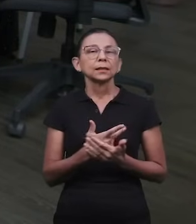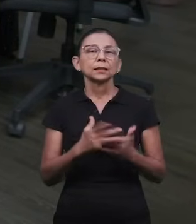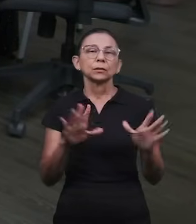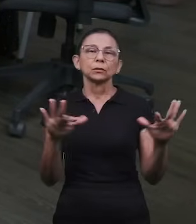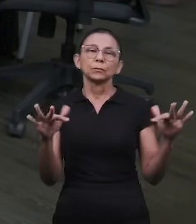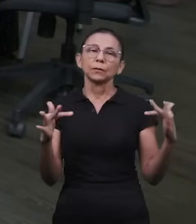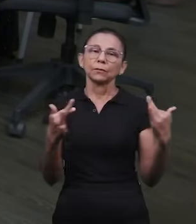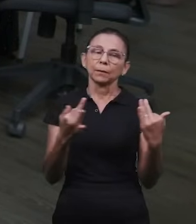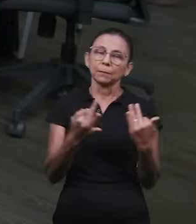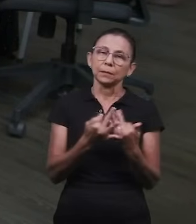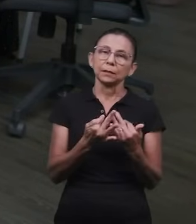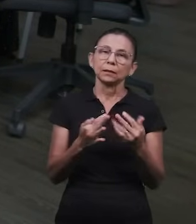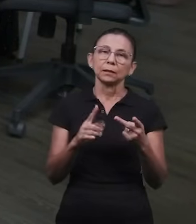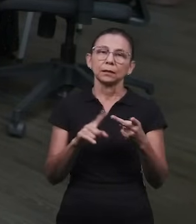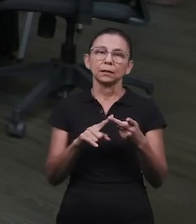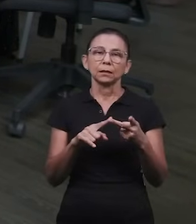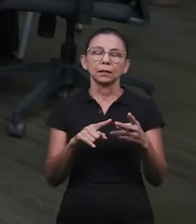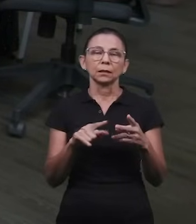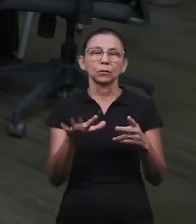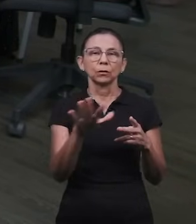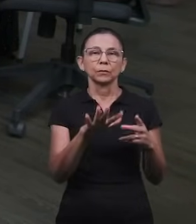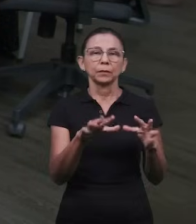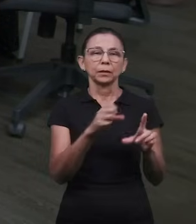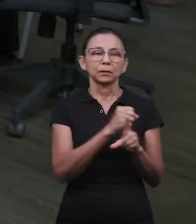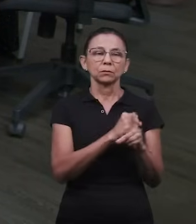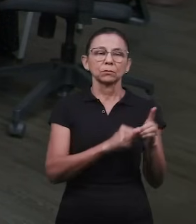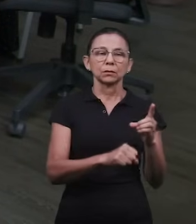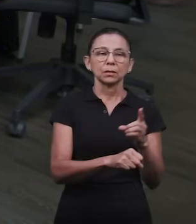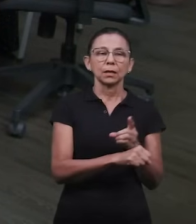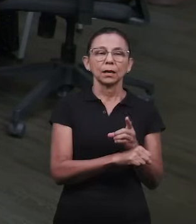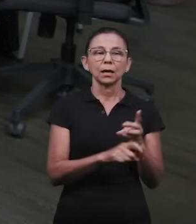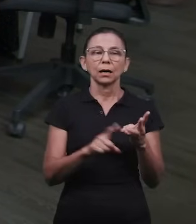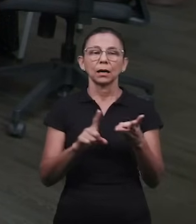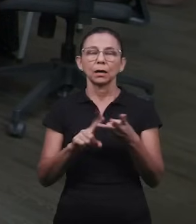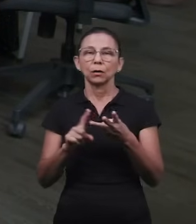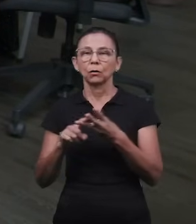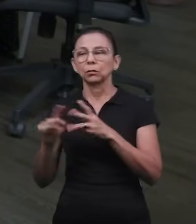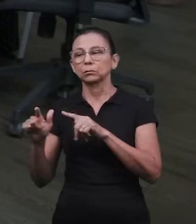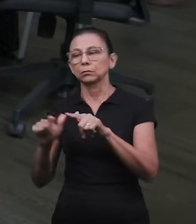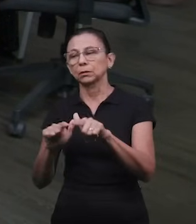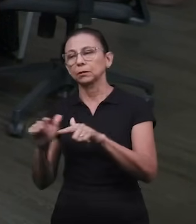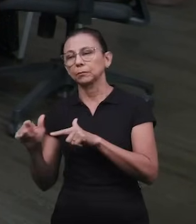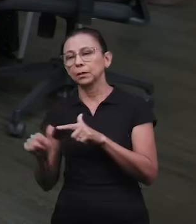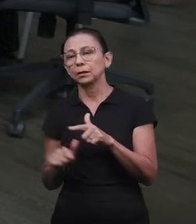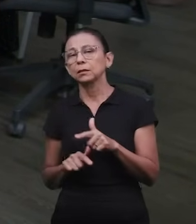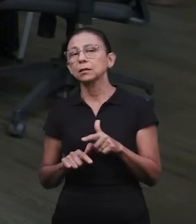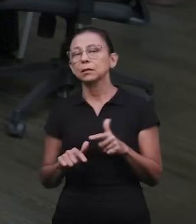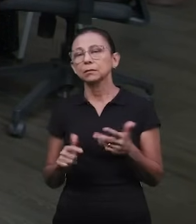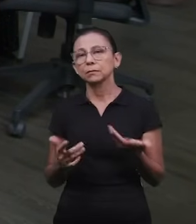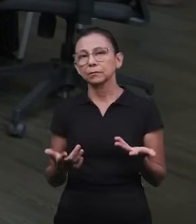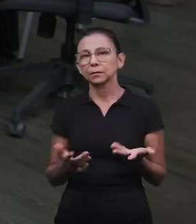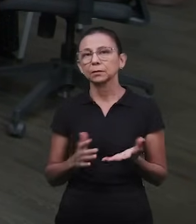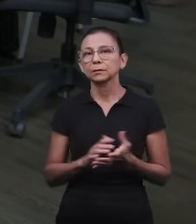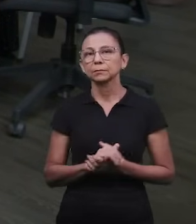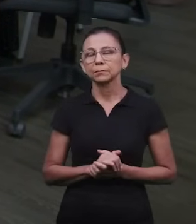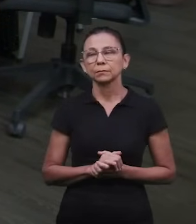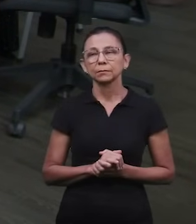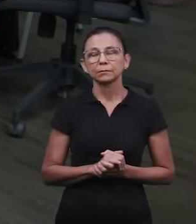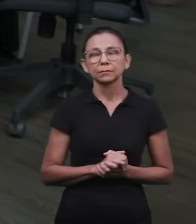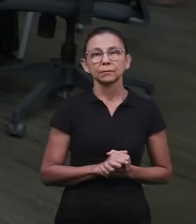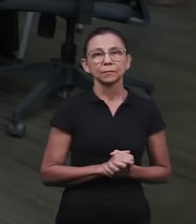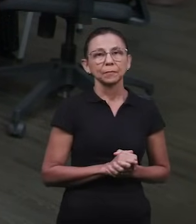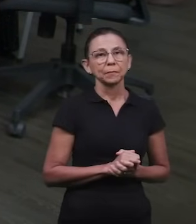social, seja no trabalho, na escola e tal, você enfrentar situações desgastantes e tudo mais. Agora vamos ver uma experiência de uma